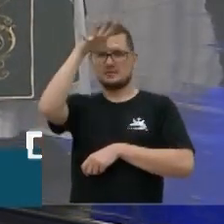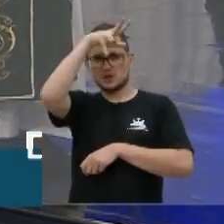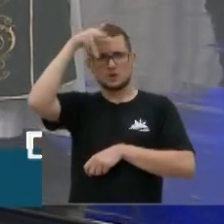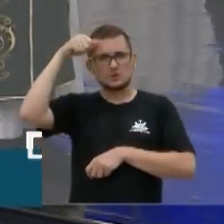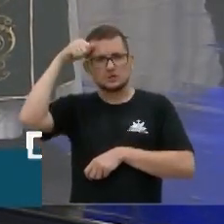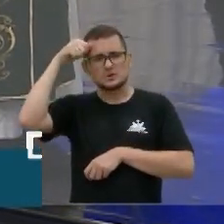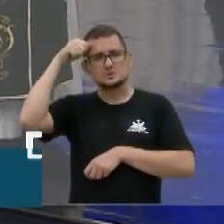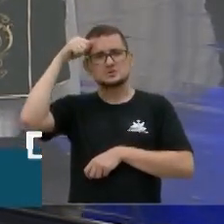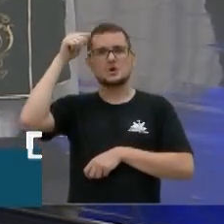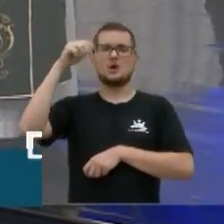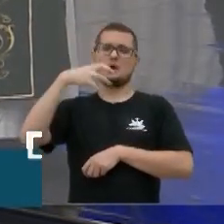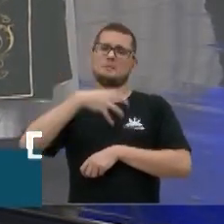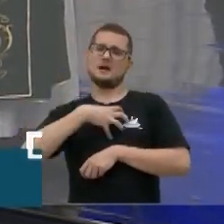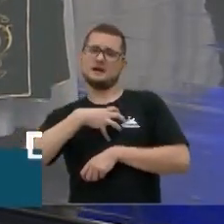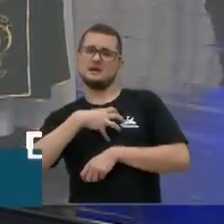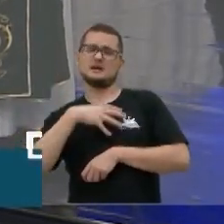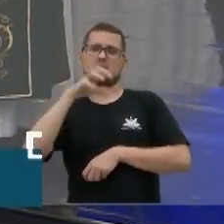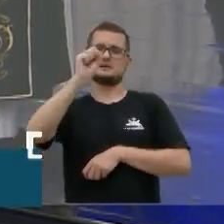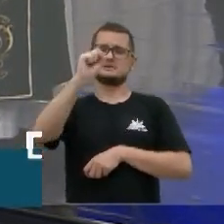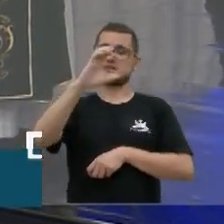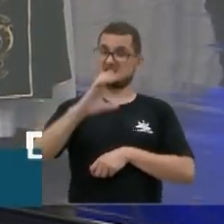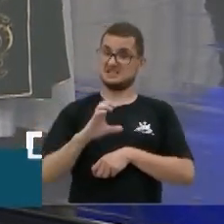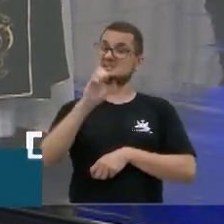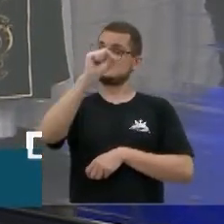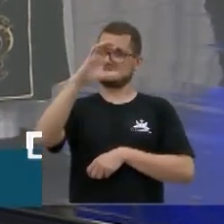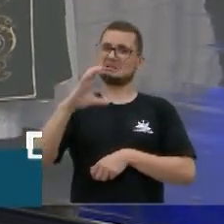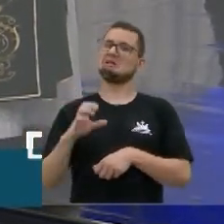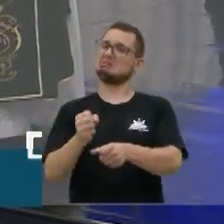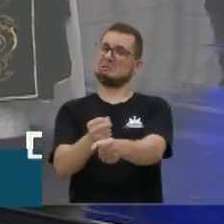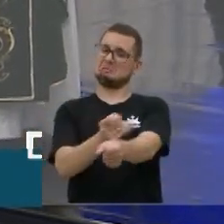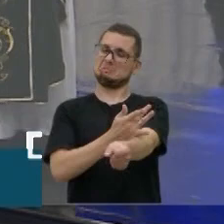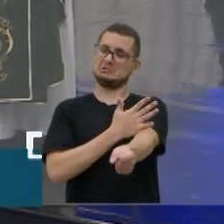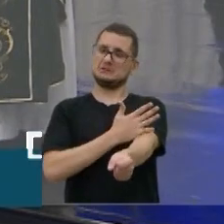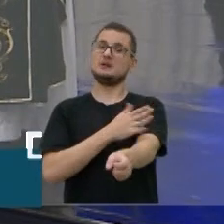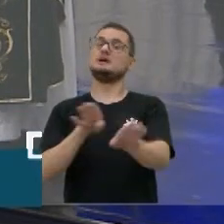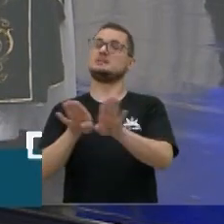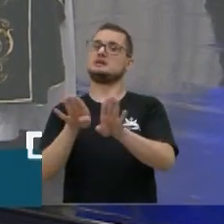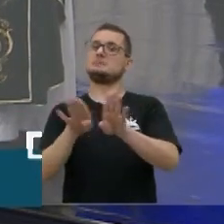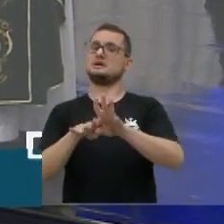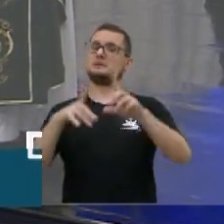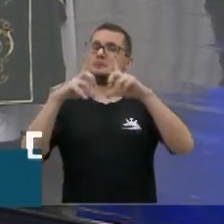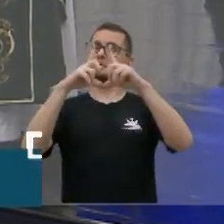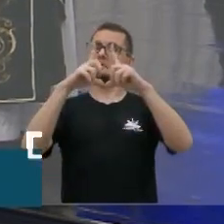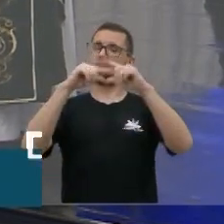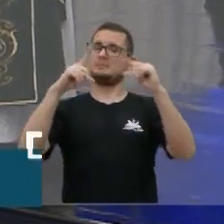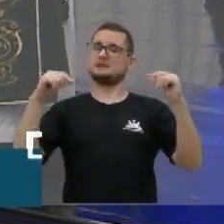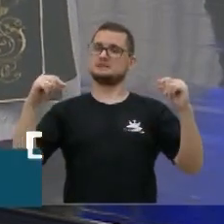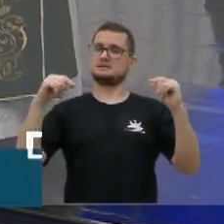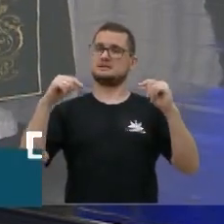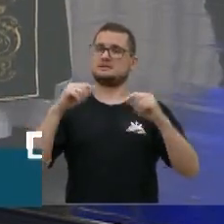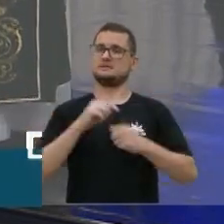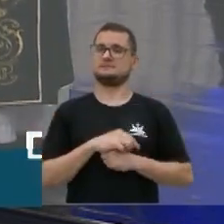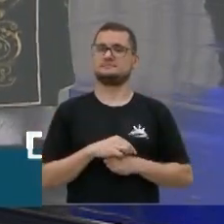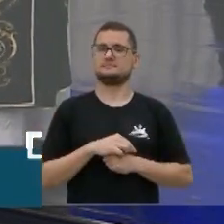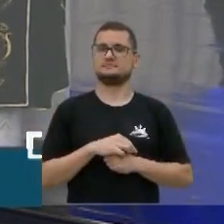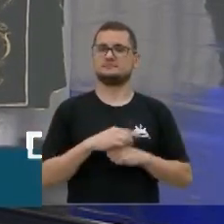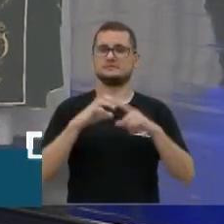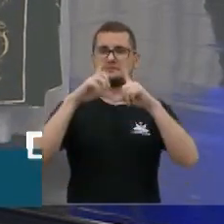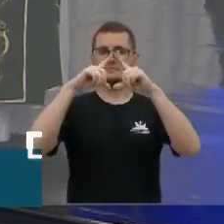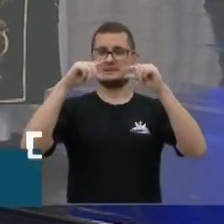Santa Catarina, foi emocionante a entrega. Distrito Federal, em plena